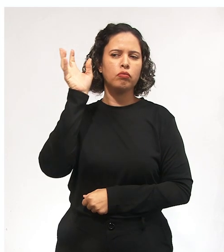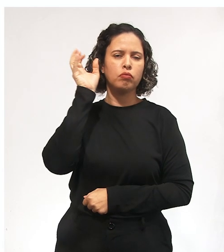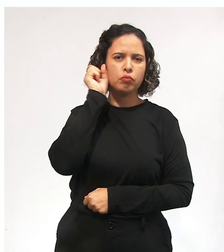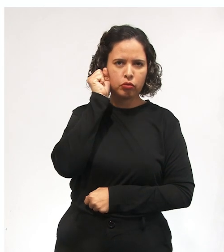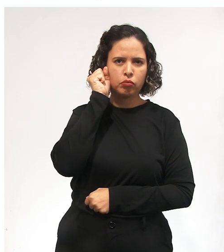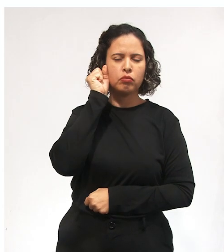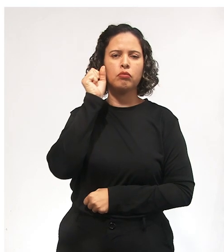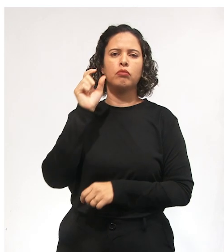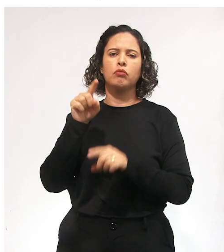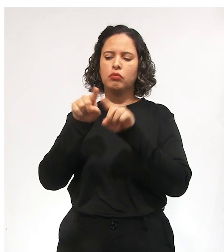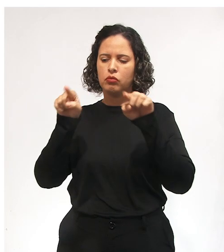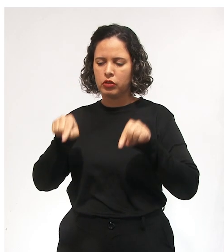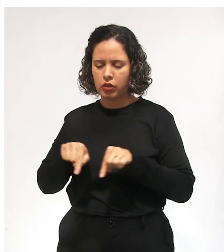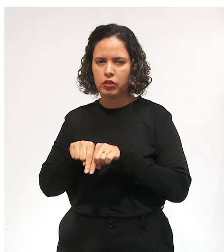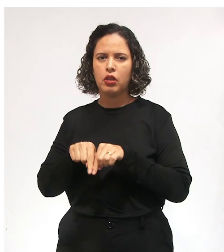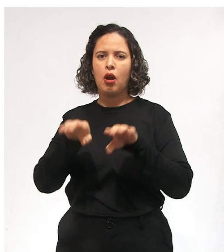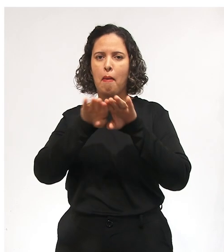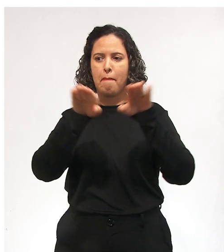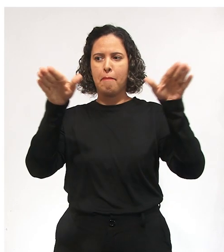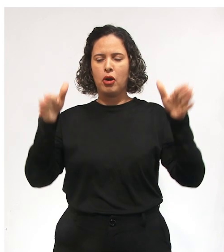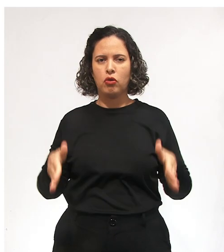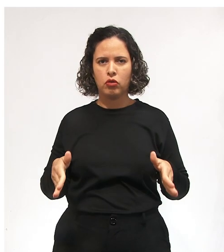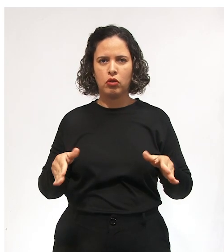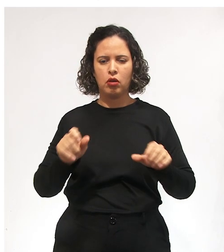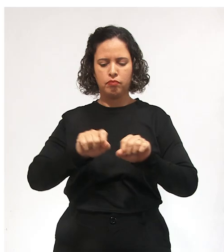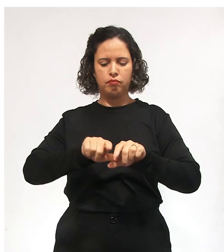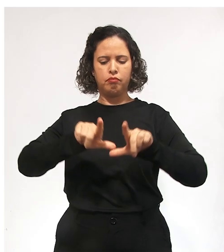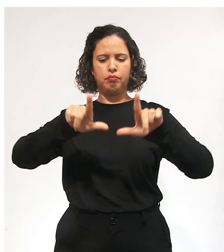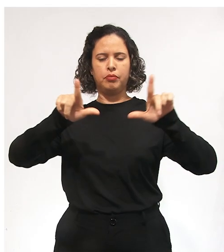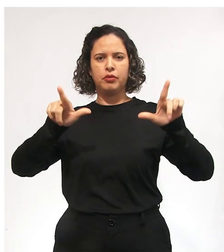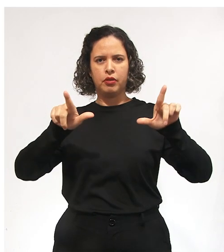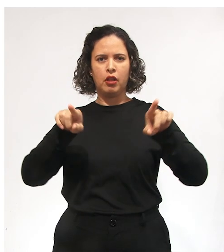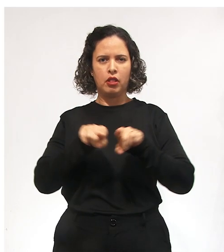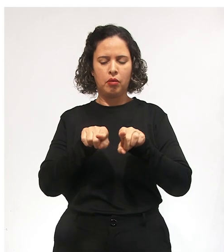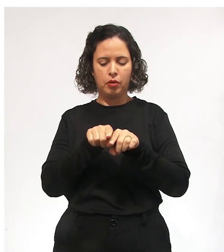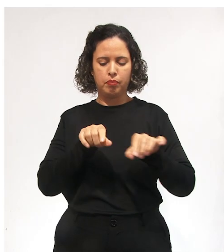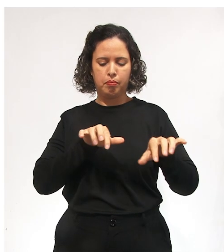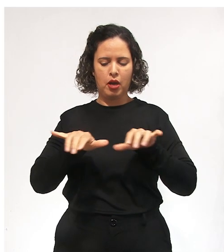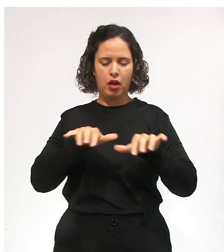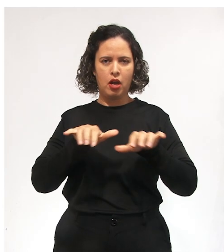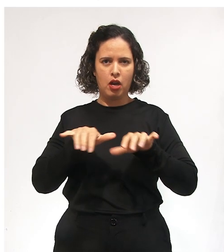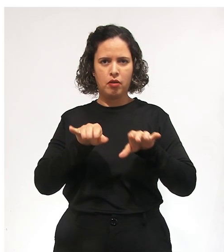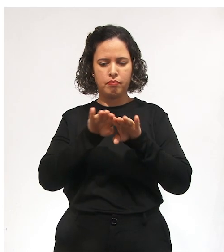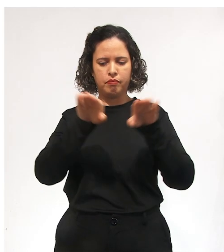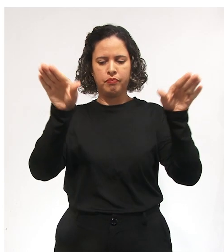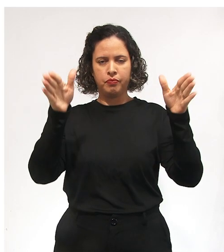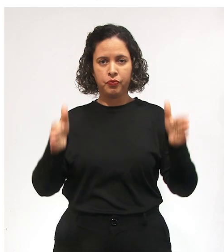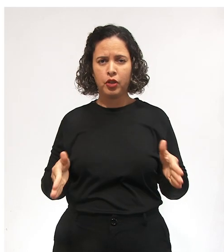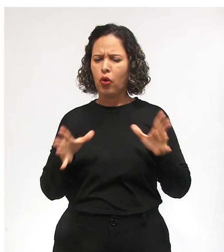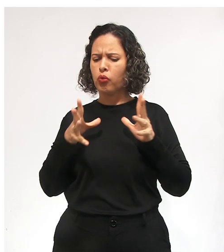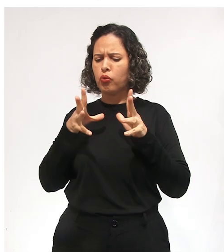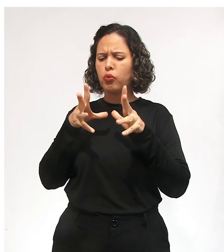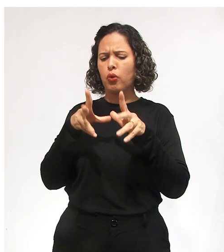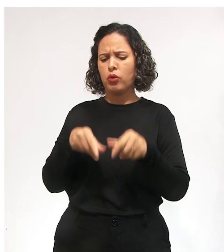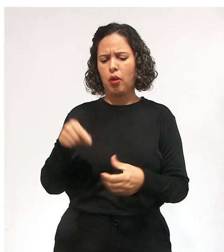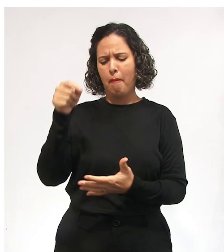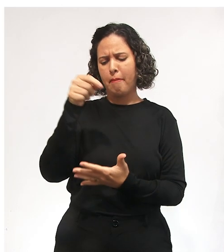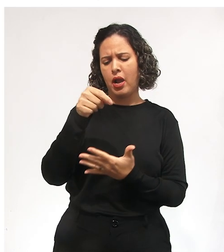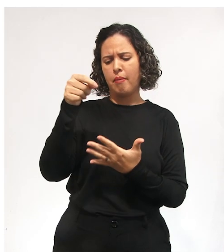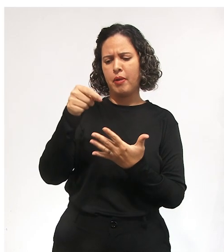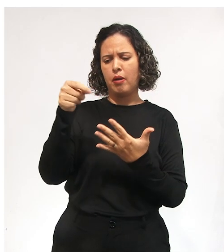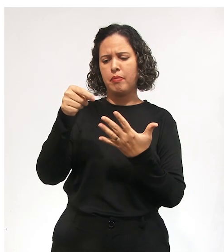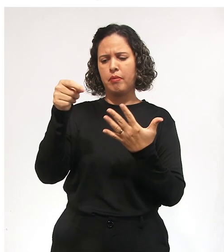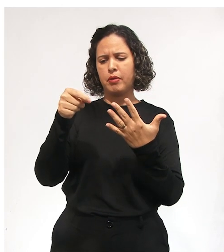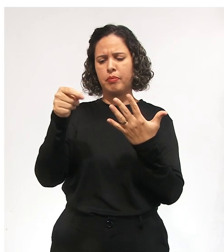o monitor, o teclado e o gabinete. Todos esses elementos que estão